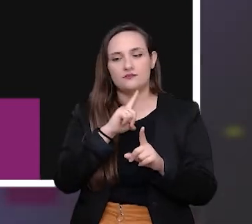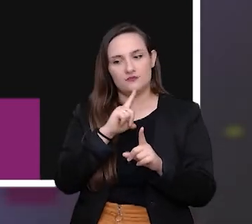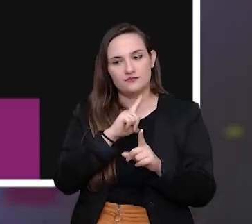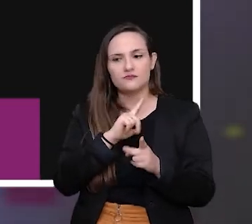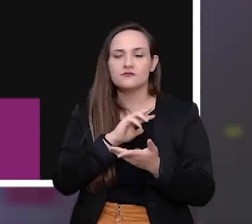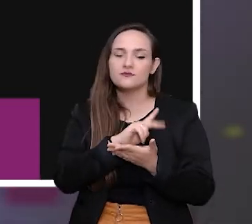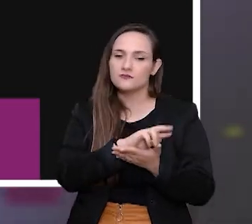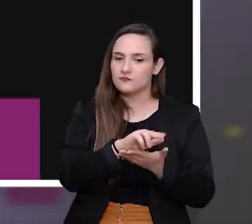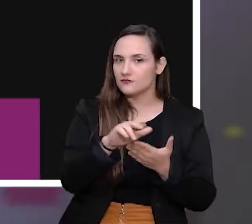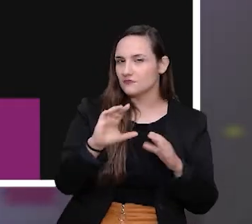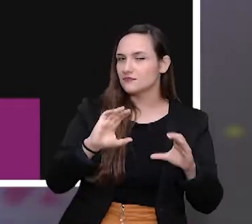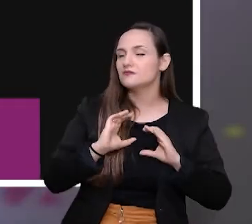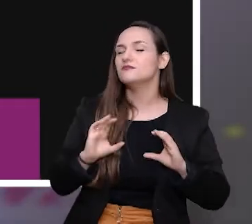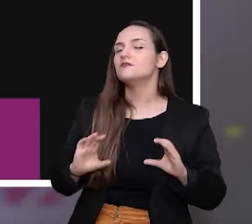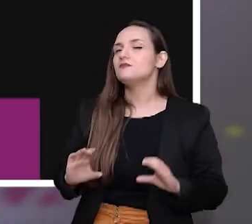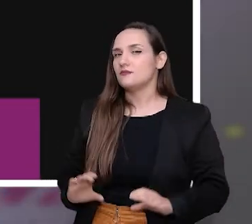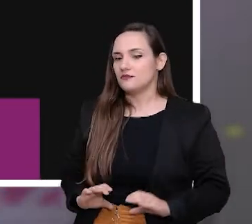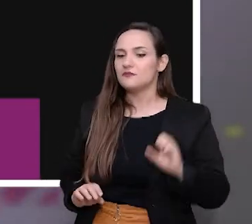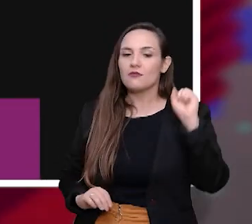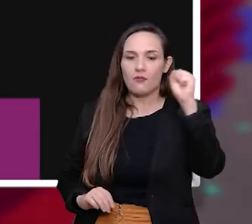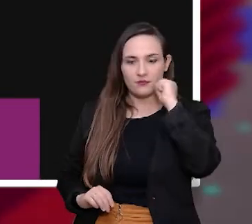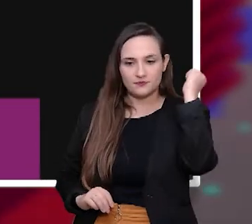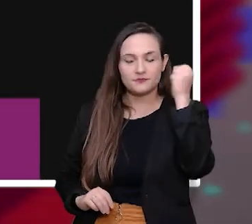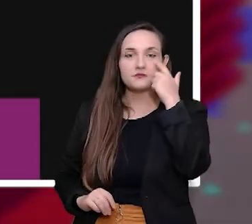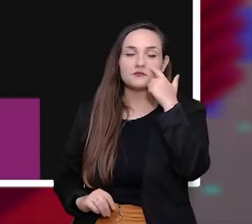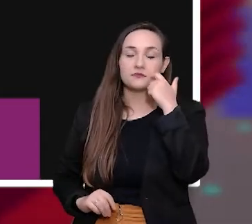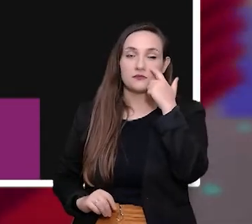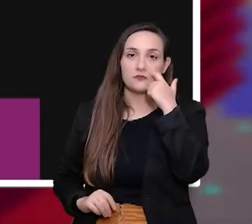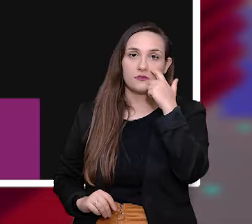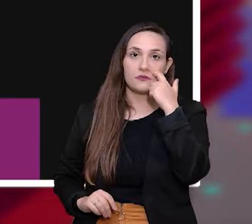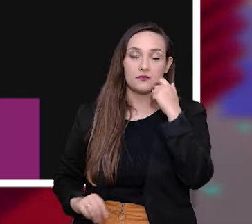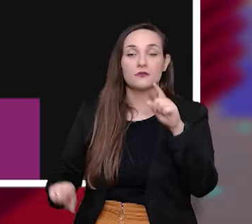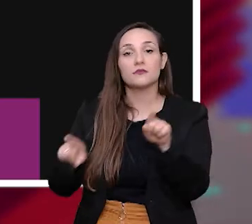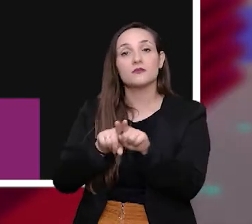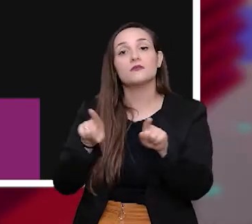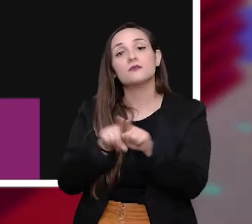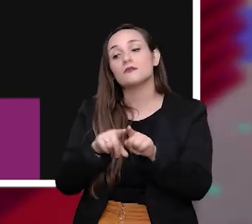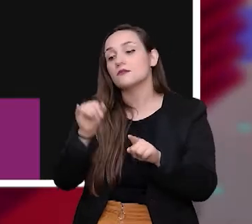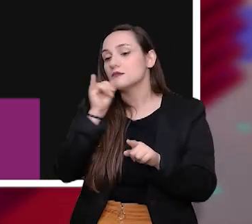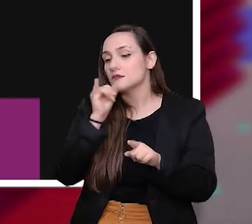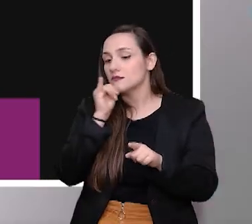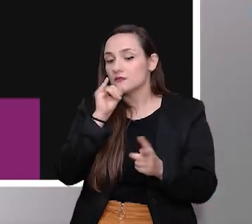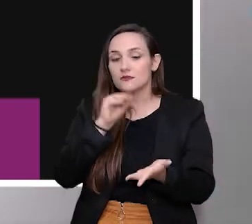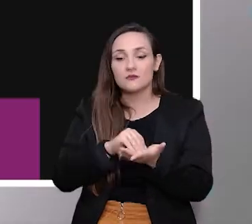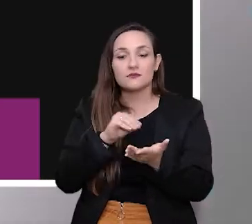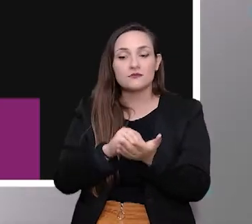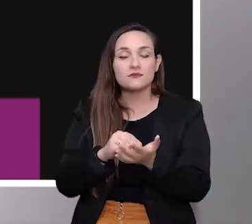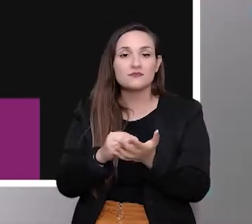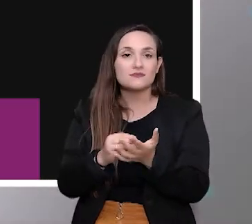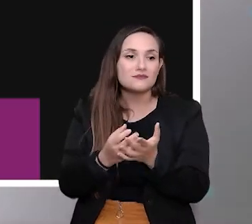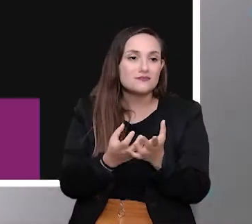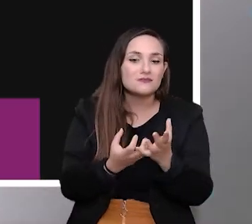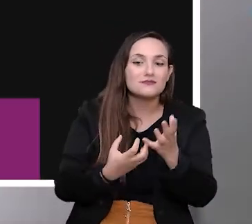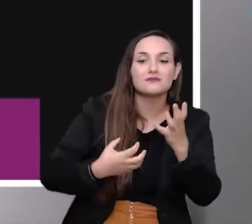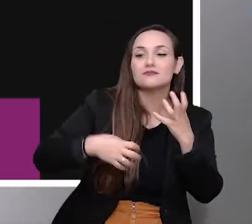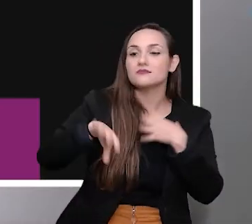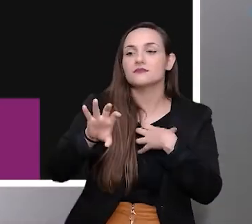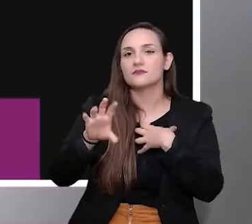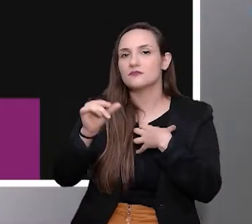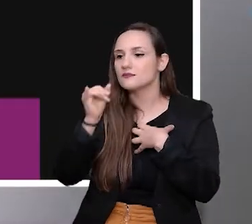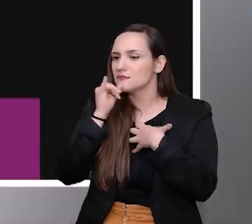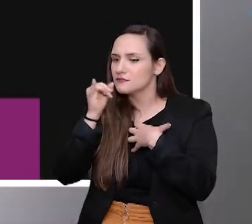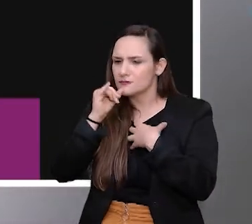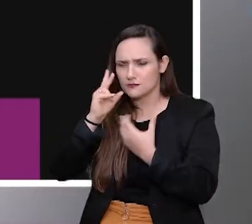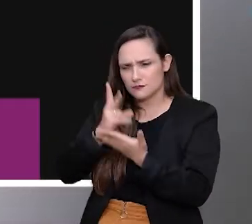série de comportamentos, né? Uma das características é a falta de empatia, mas é mais no sentido de impor